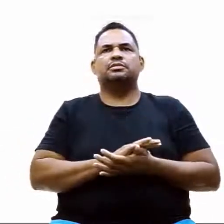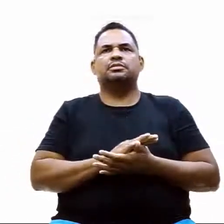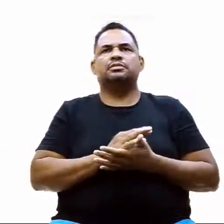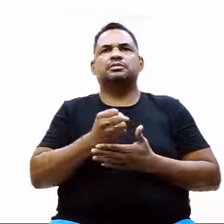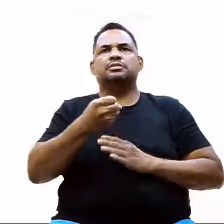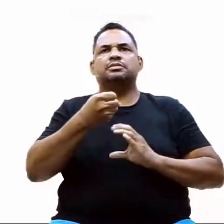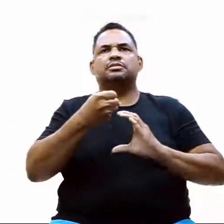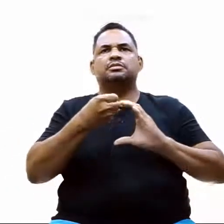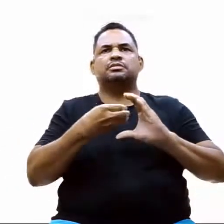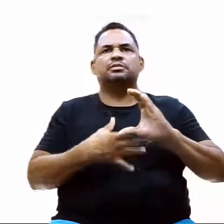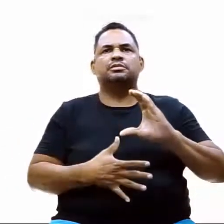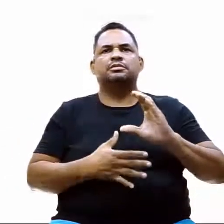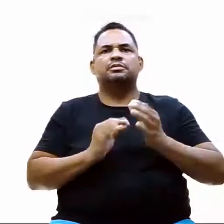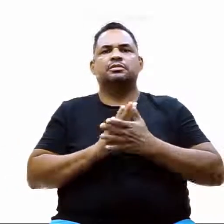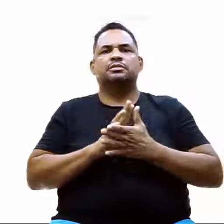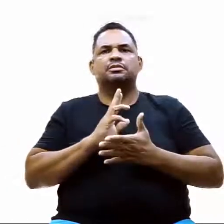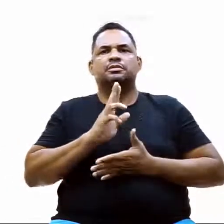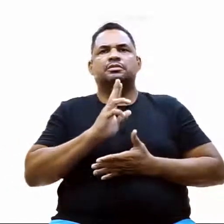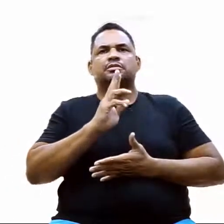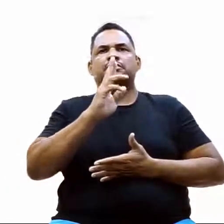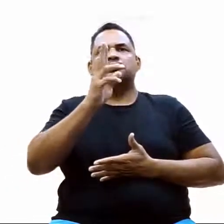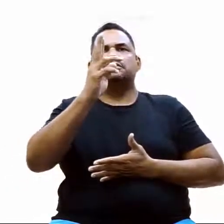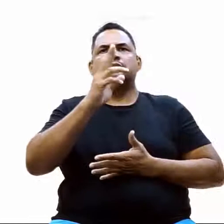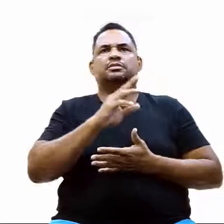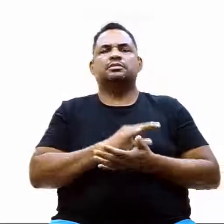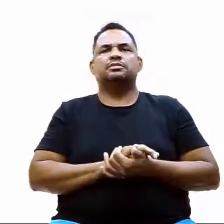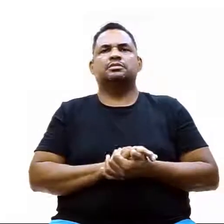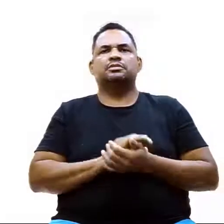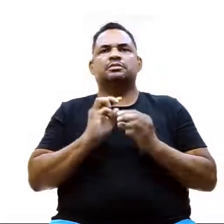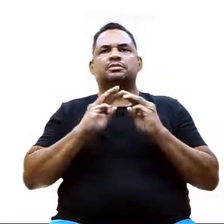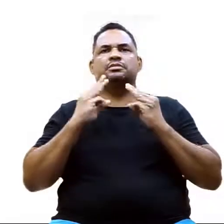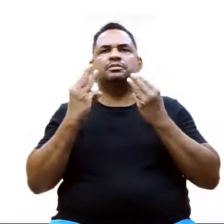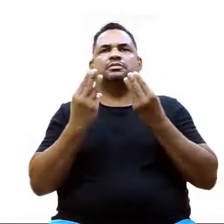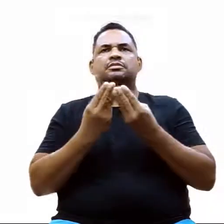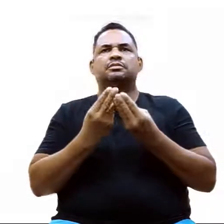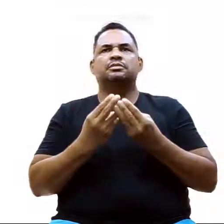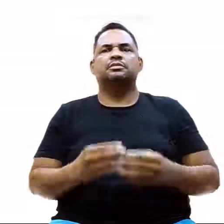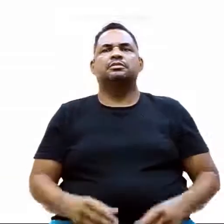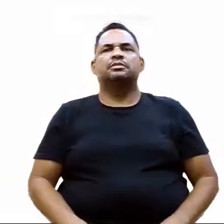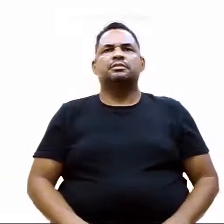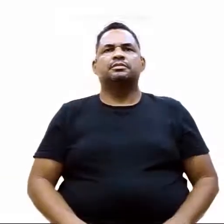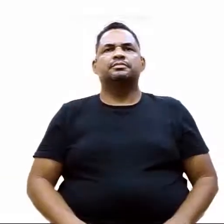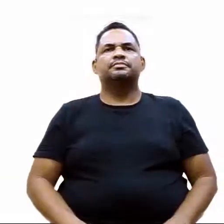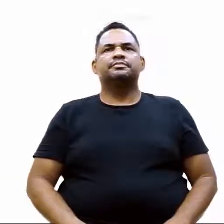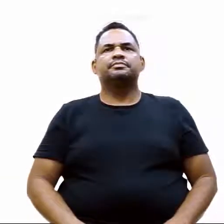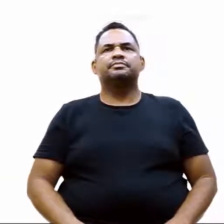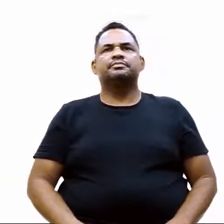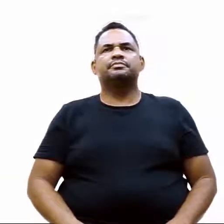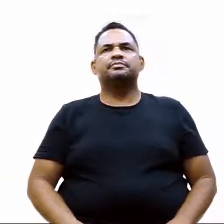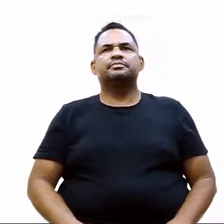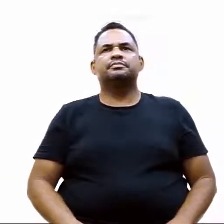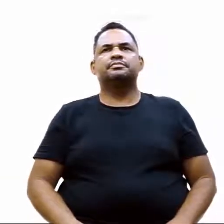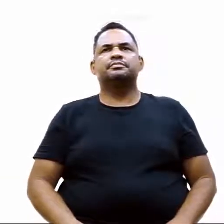a conservação da massa. E